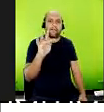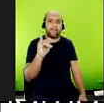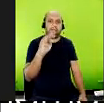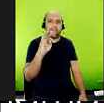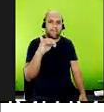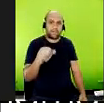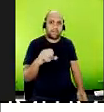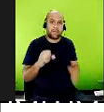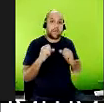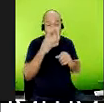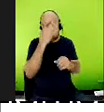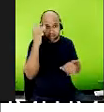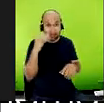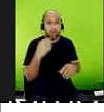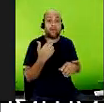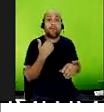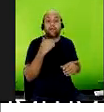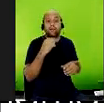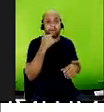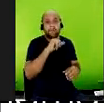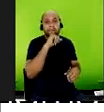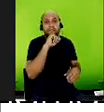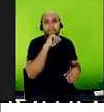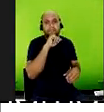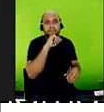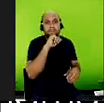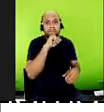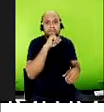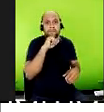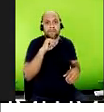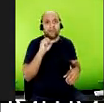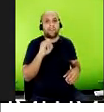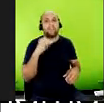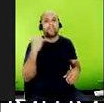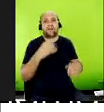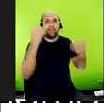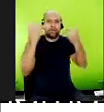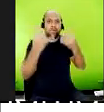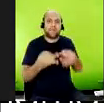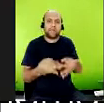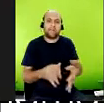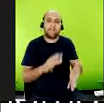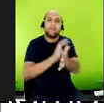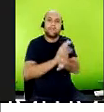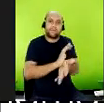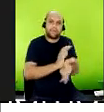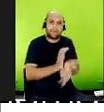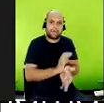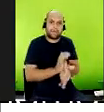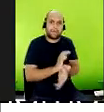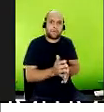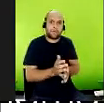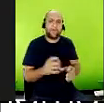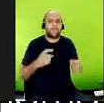mãe essa pessoa mais importante do centro cirúrgico então vejam lá quando a gente fala de preconceito a gente tem que sair só dessa briga